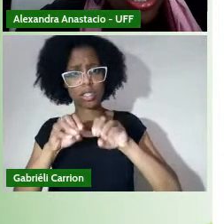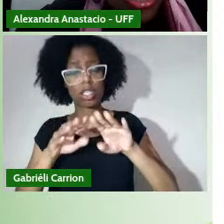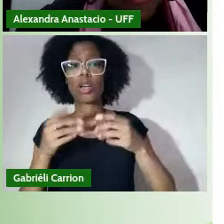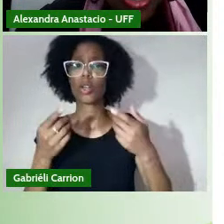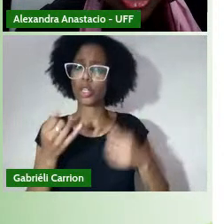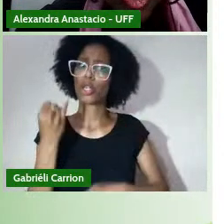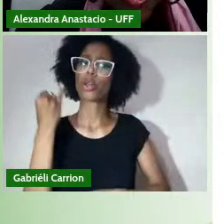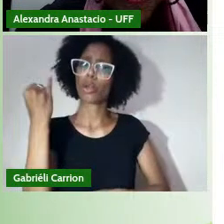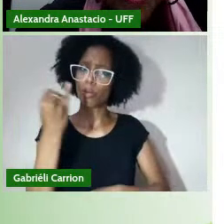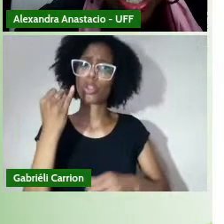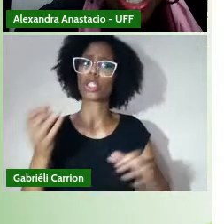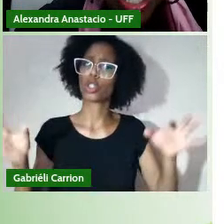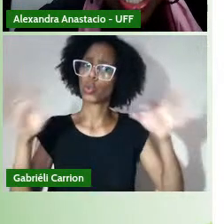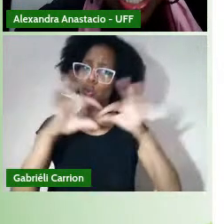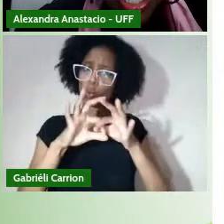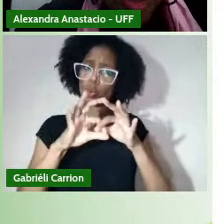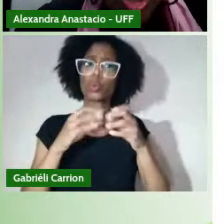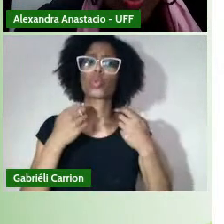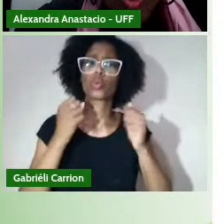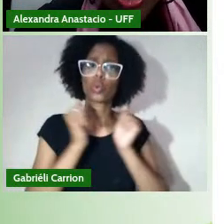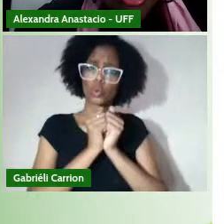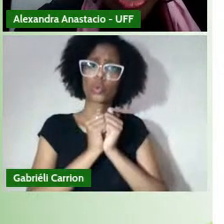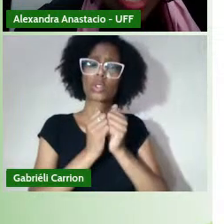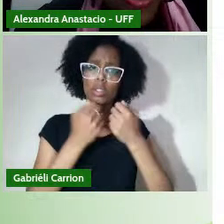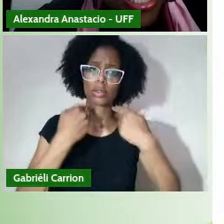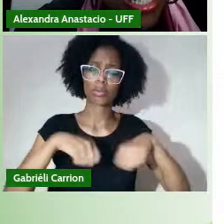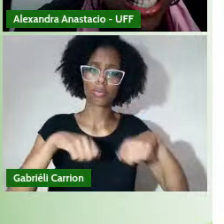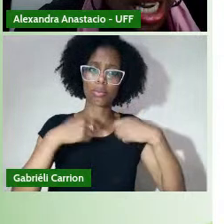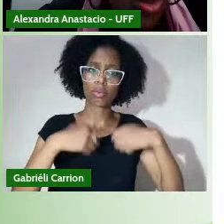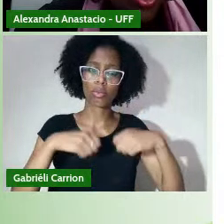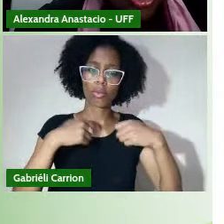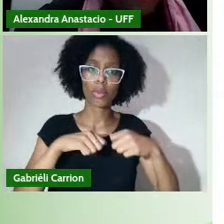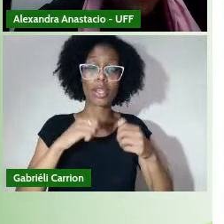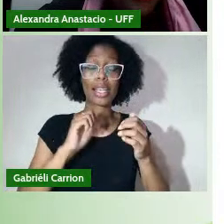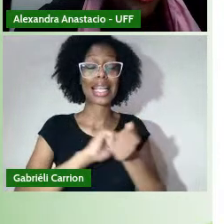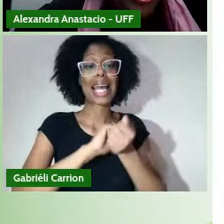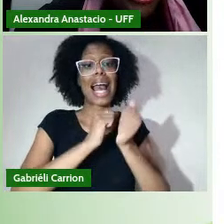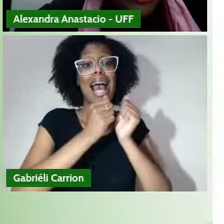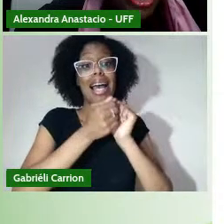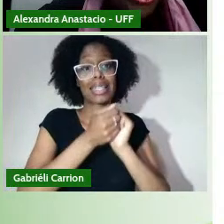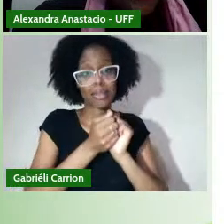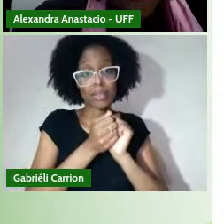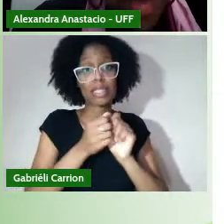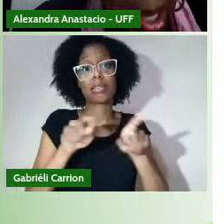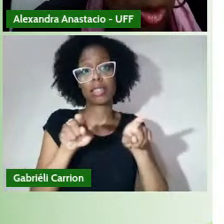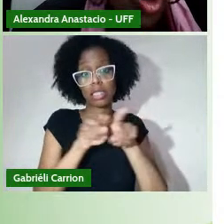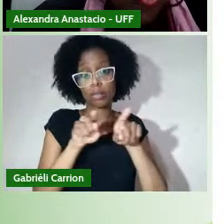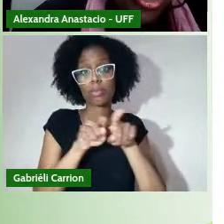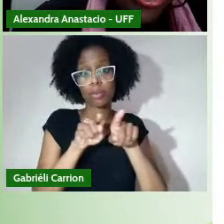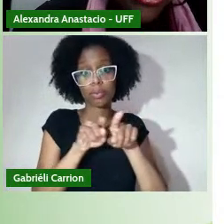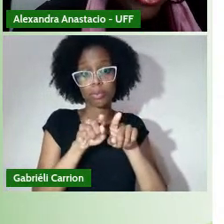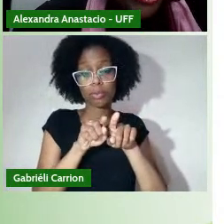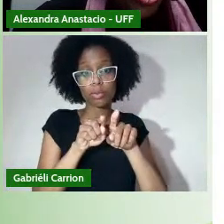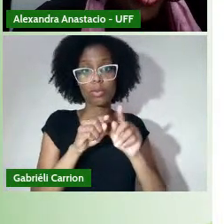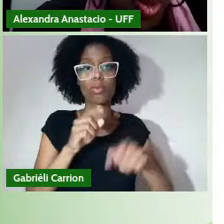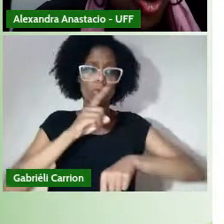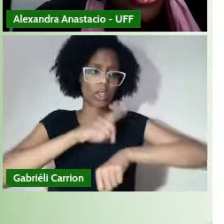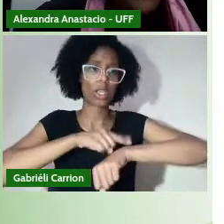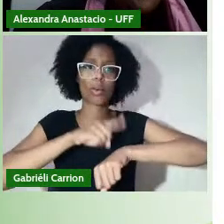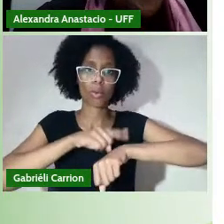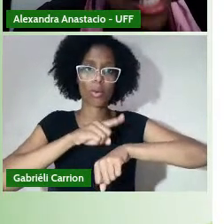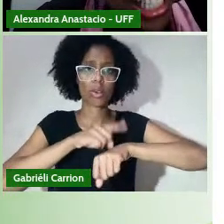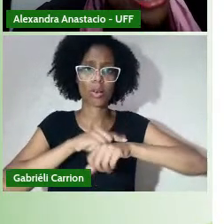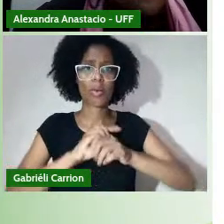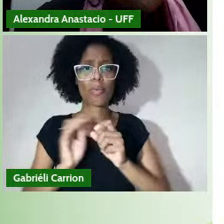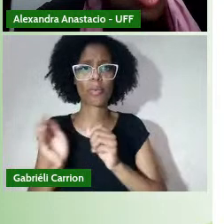caminhar integradamente. Né? A falta do processo de adaptação à vida universitária. Então, momentos como esse, em que a gente